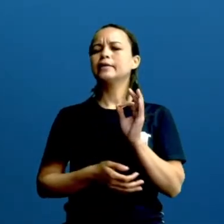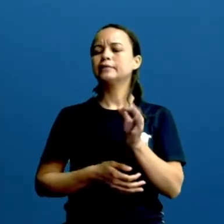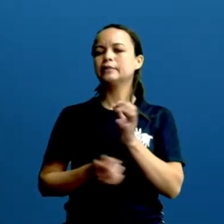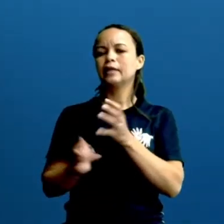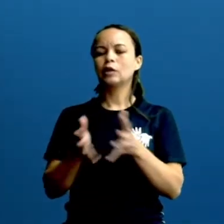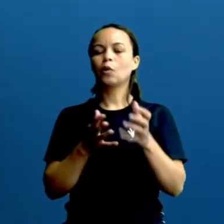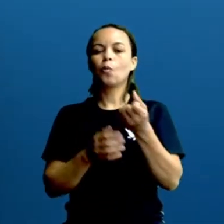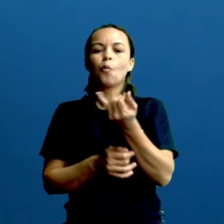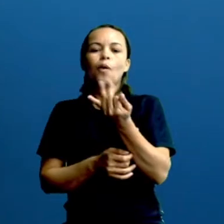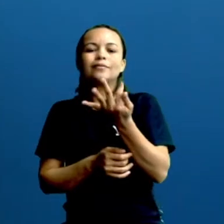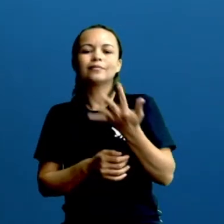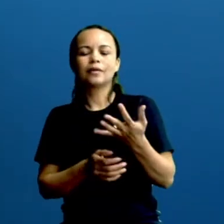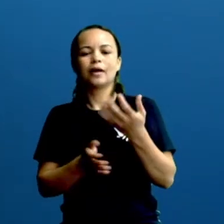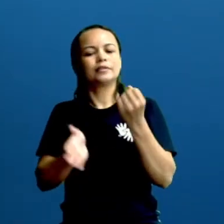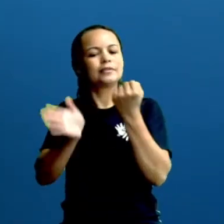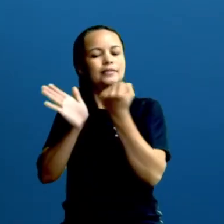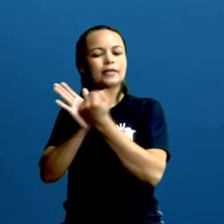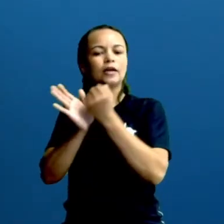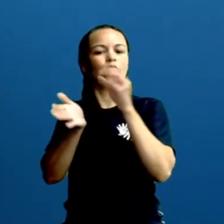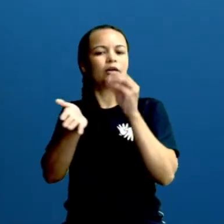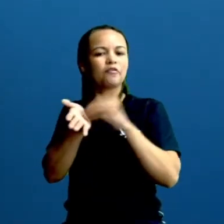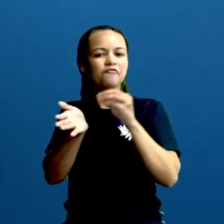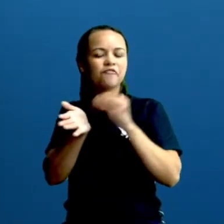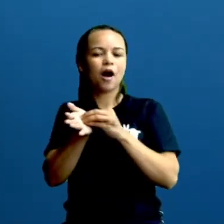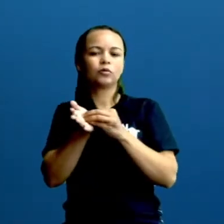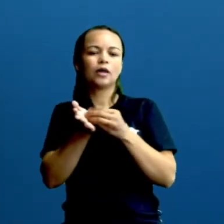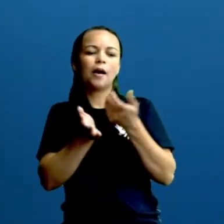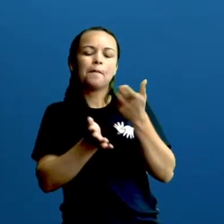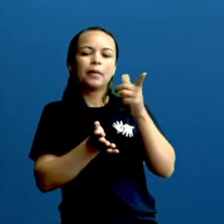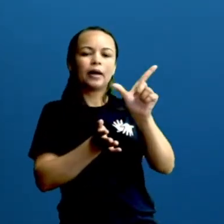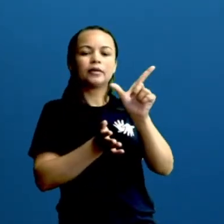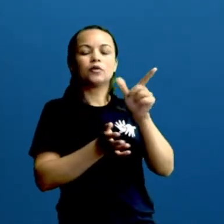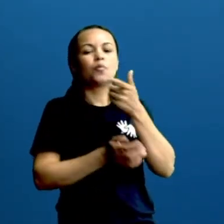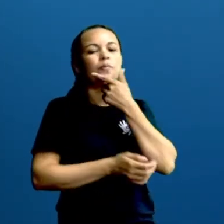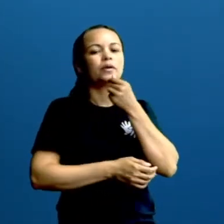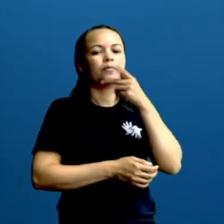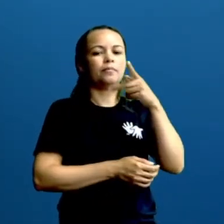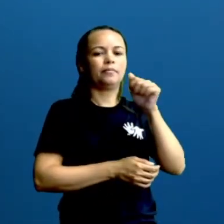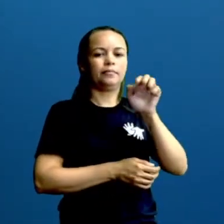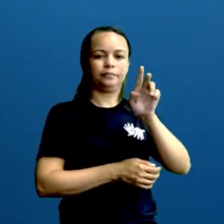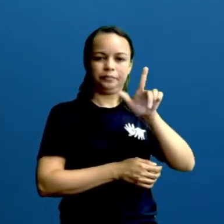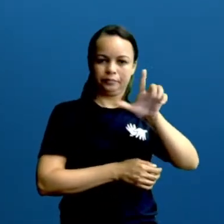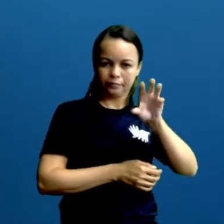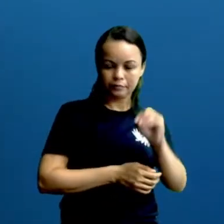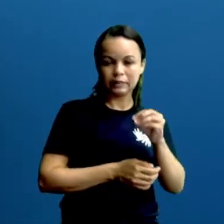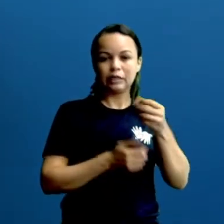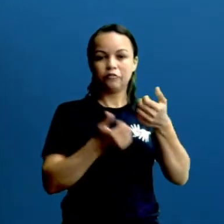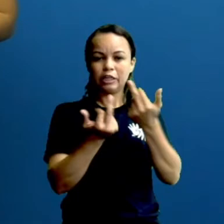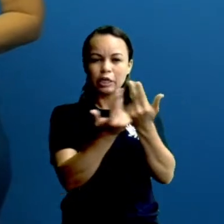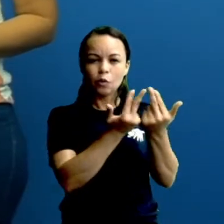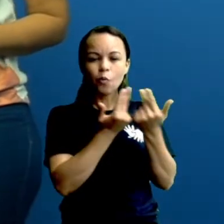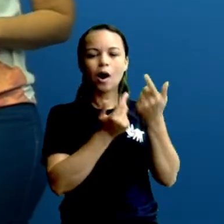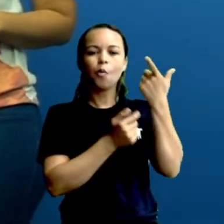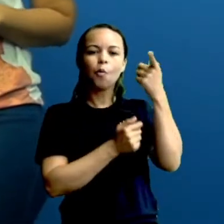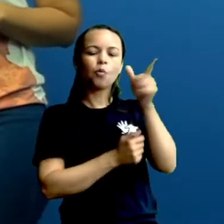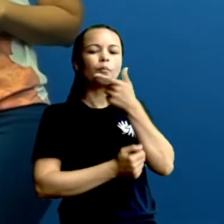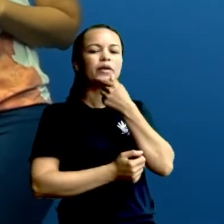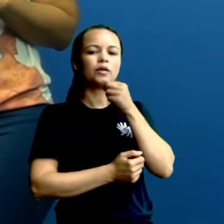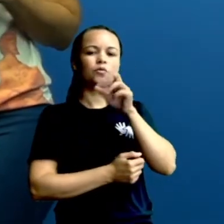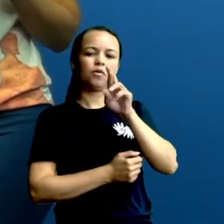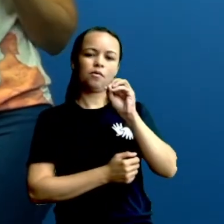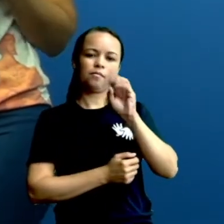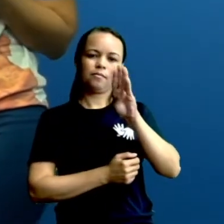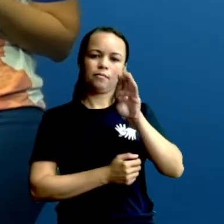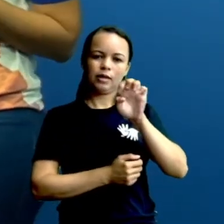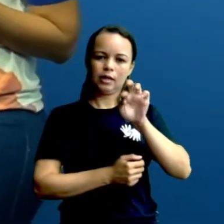a quantidade de selos que está faltando aqui para que Paulo fique com a mesma quantidade de Roberto.